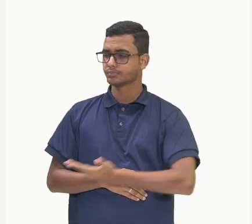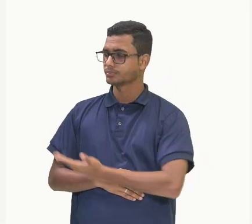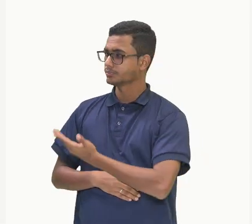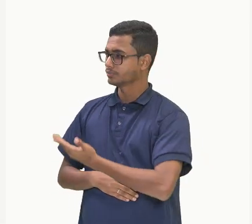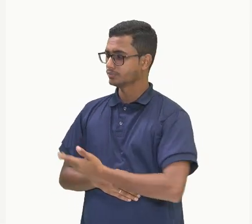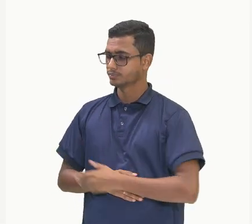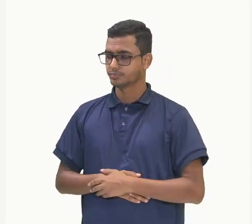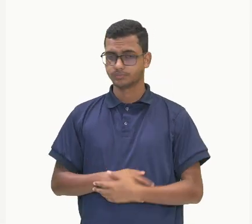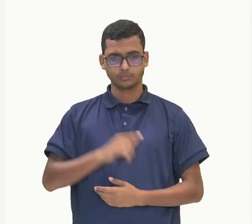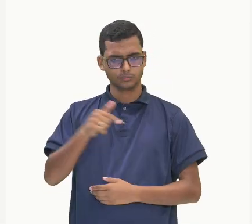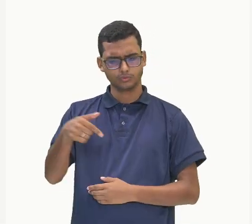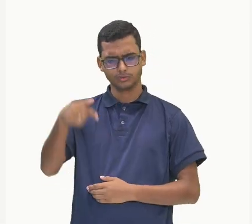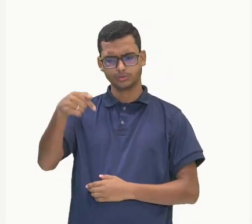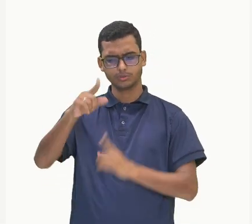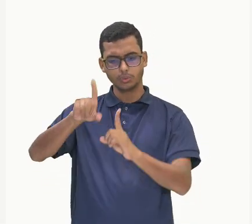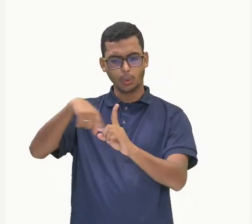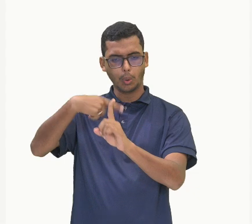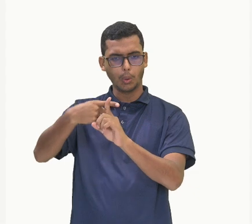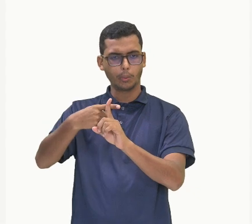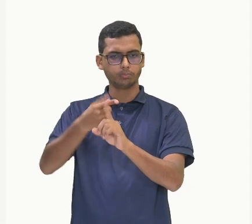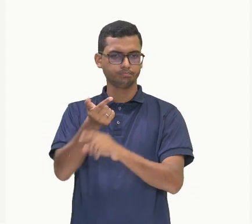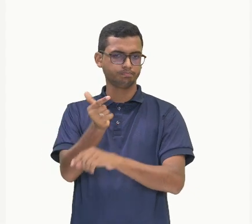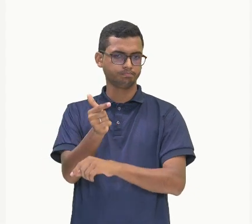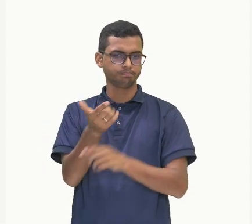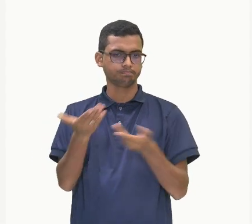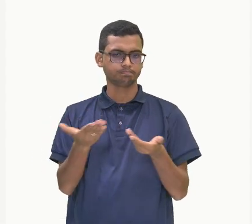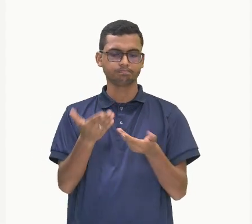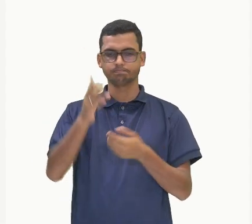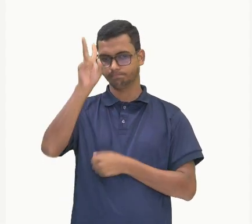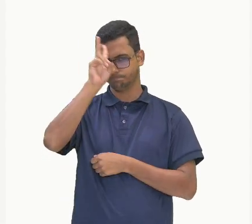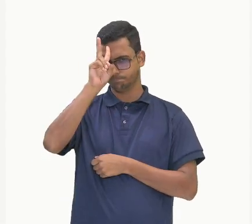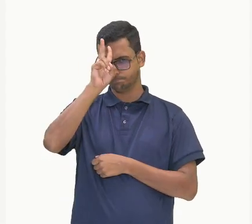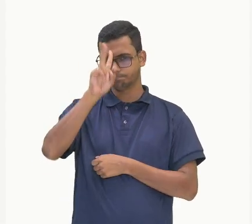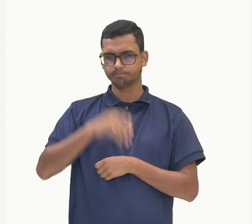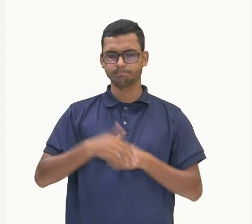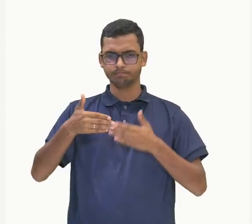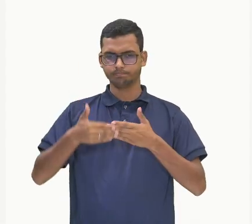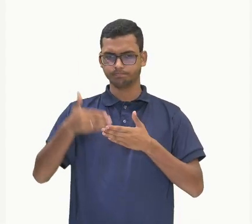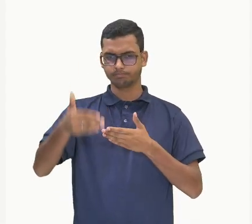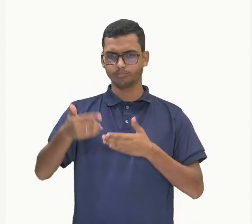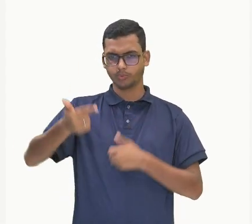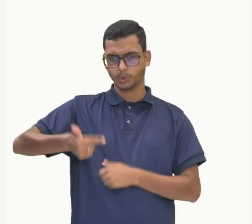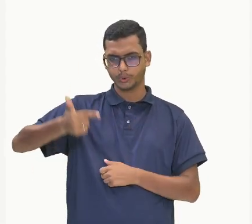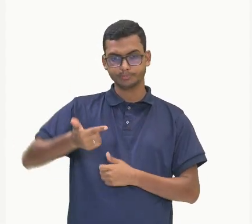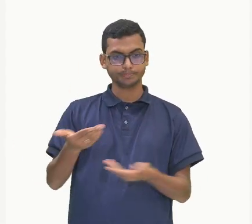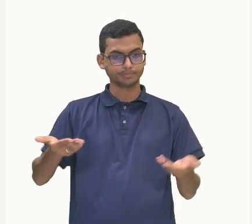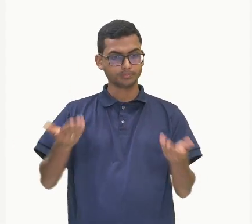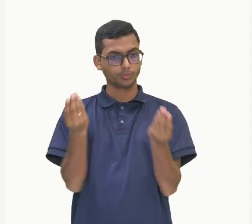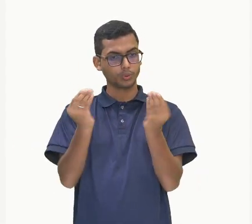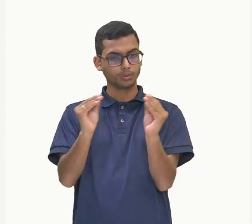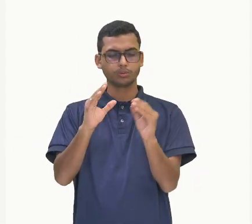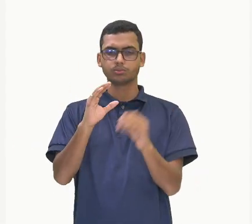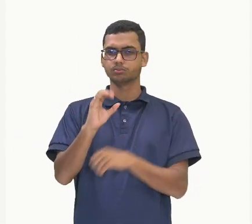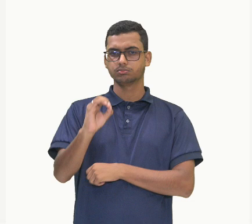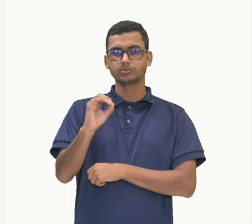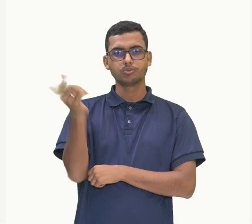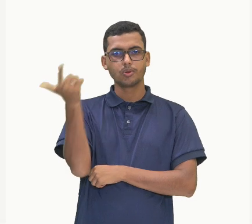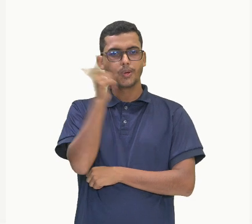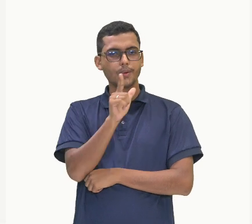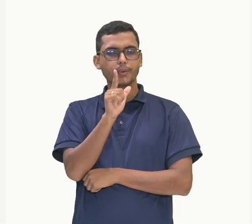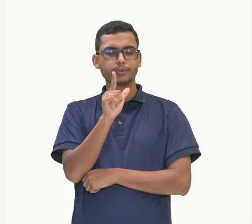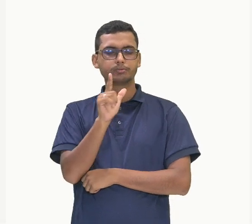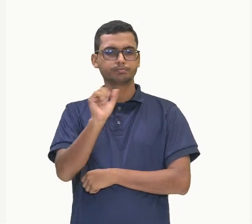acrescento? Eu acrescento um 0. Lembra lá do passo 2? Eu posso acrescentar um 0 ali para adicionar. Então, vai ficar,